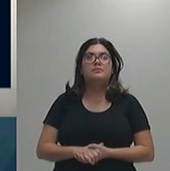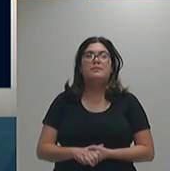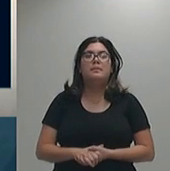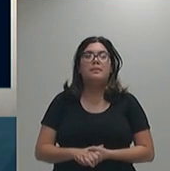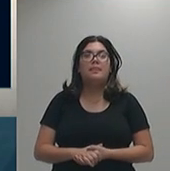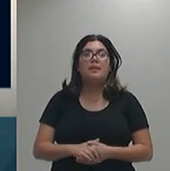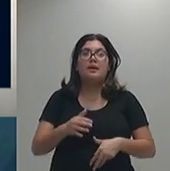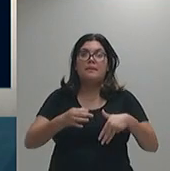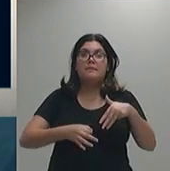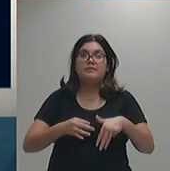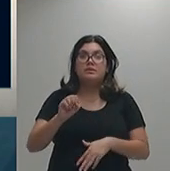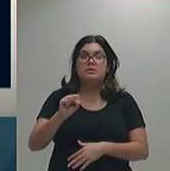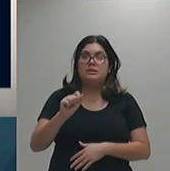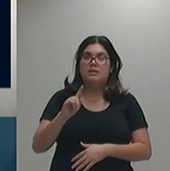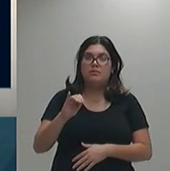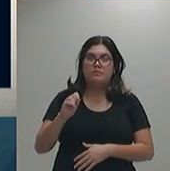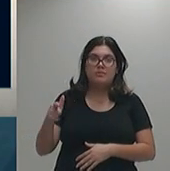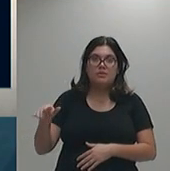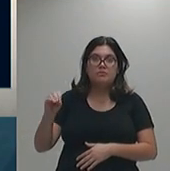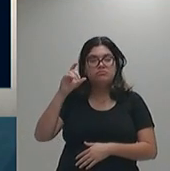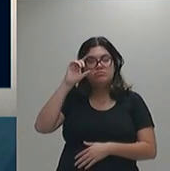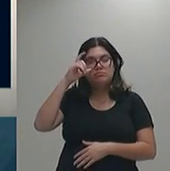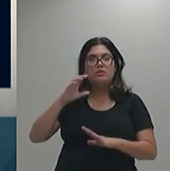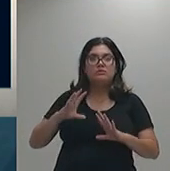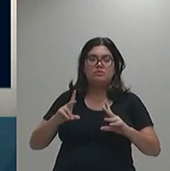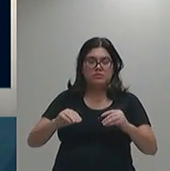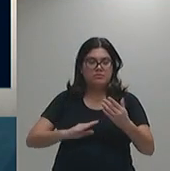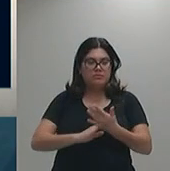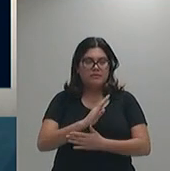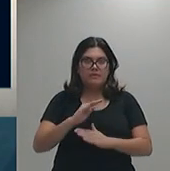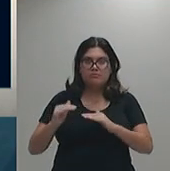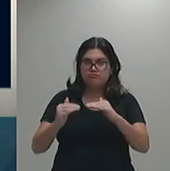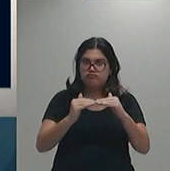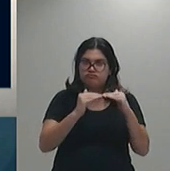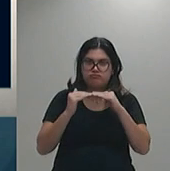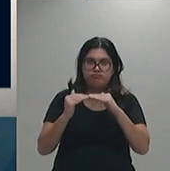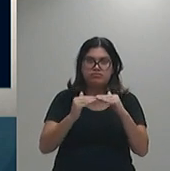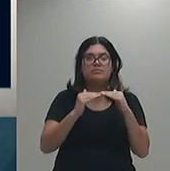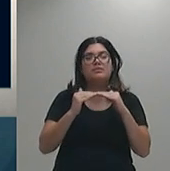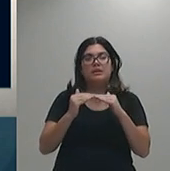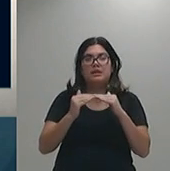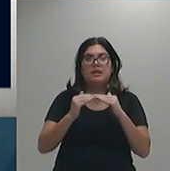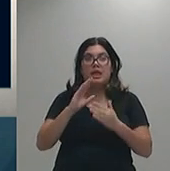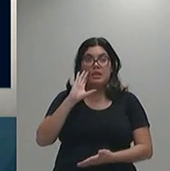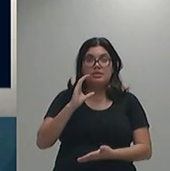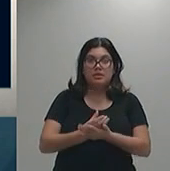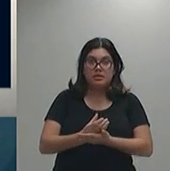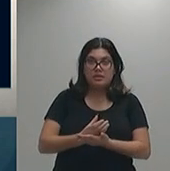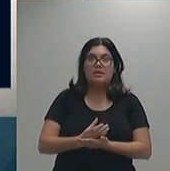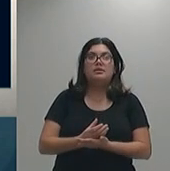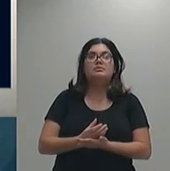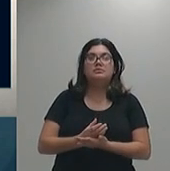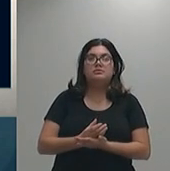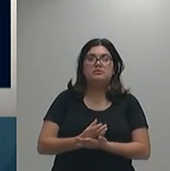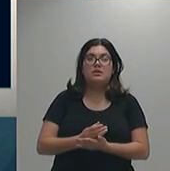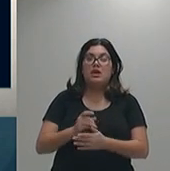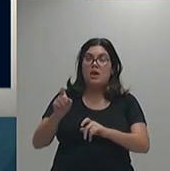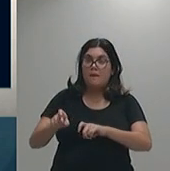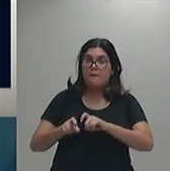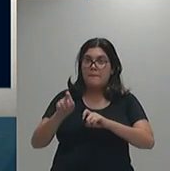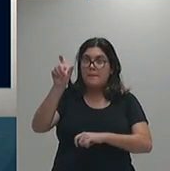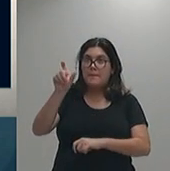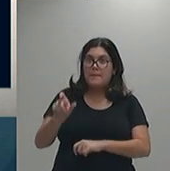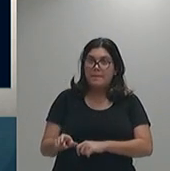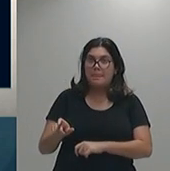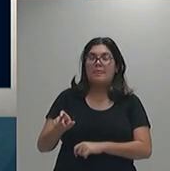fica aprovada por unanimidade até as e vou repetir aqui ao produtor rural que